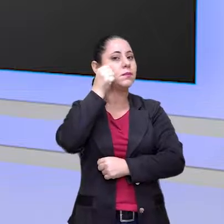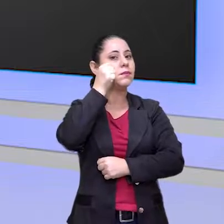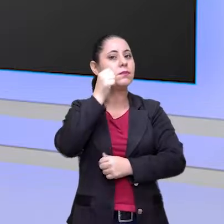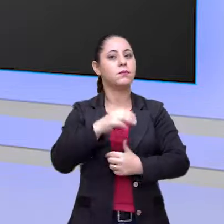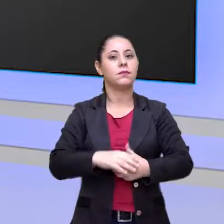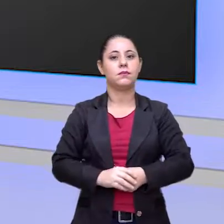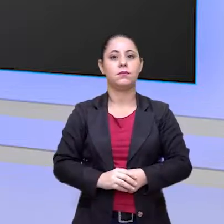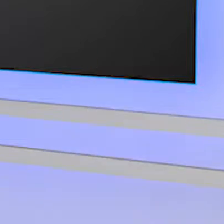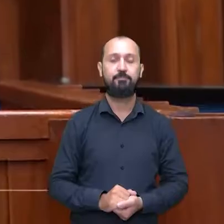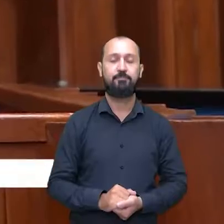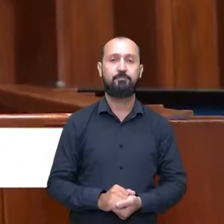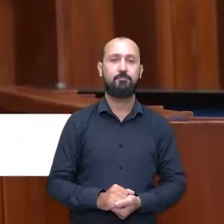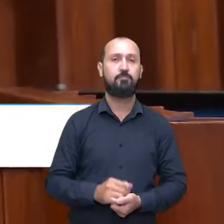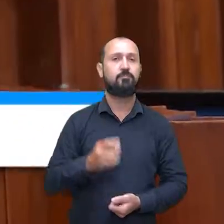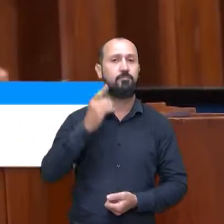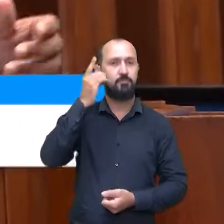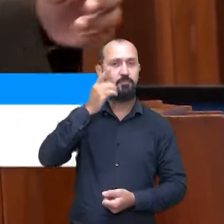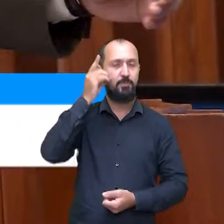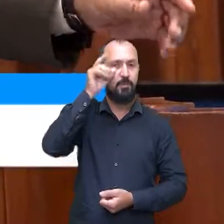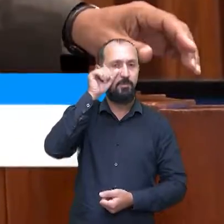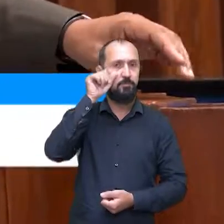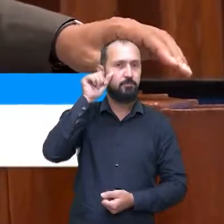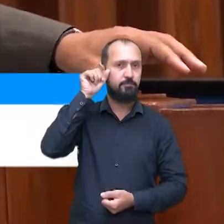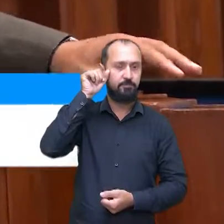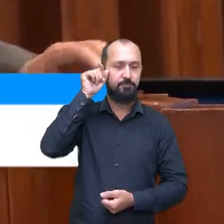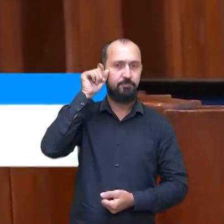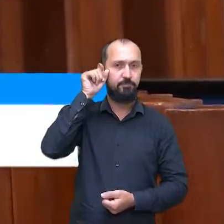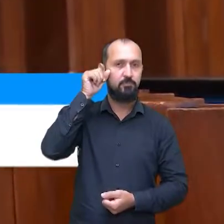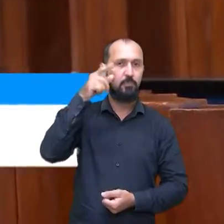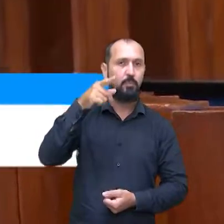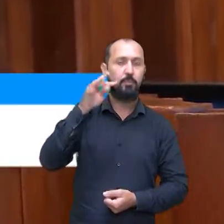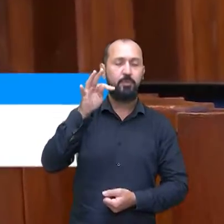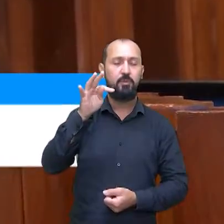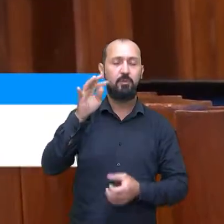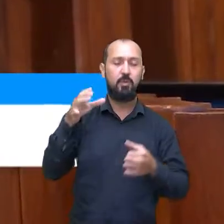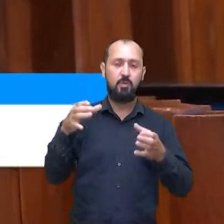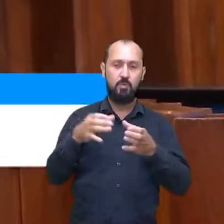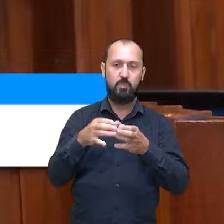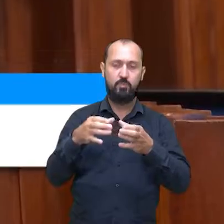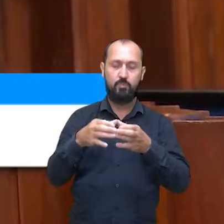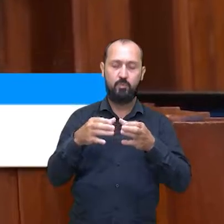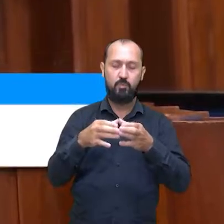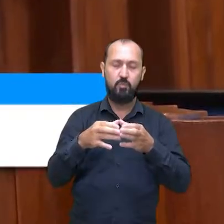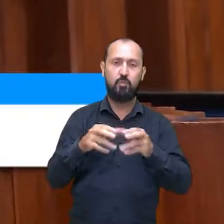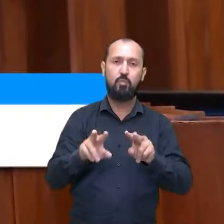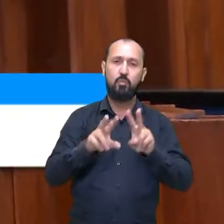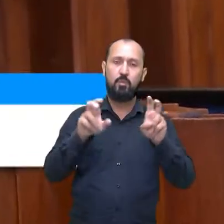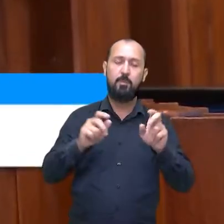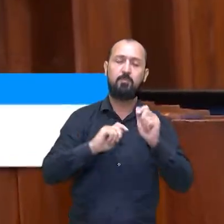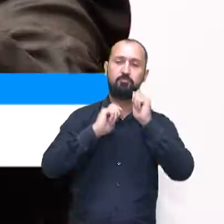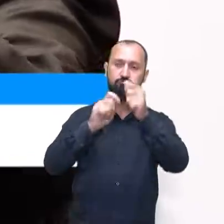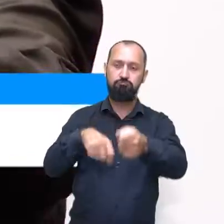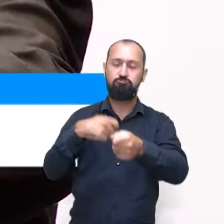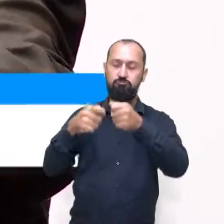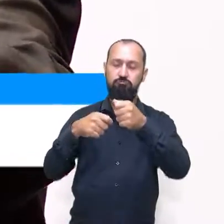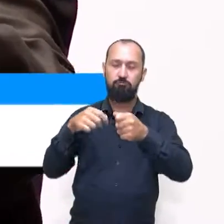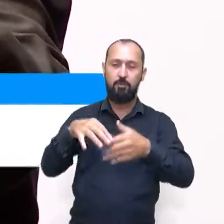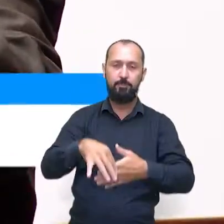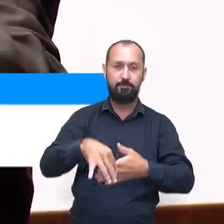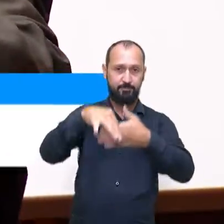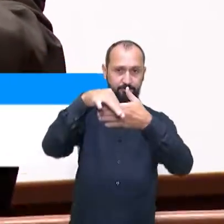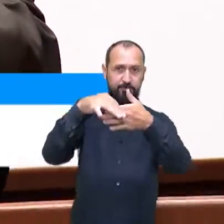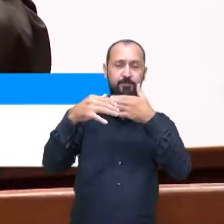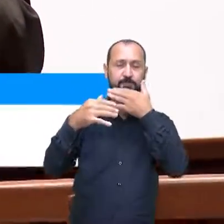deputado Amarildo Cruz. O deputado Amarildo Cruz, do PT, coordenador da Frente Parlamentar da Pesca, lembrando